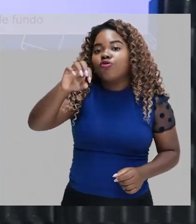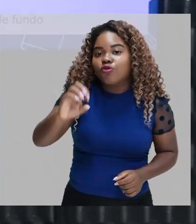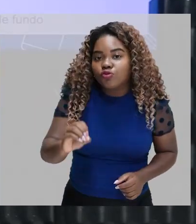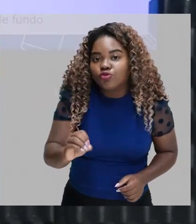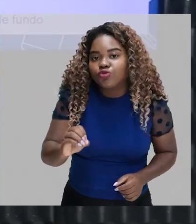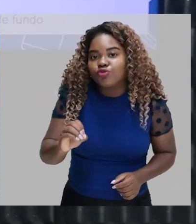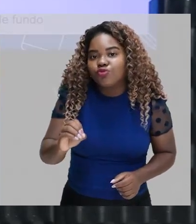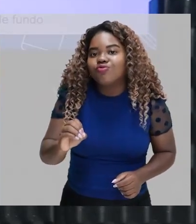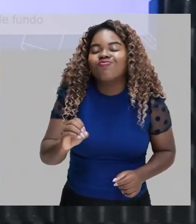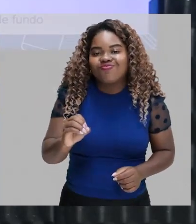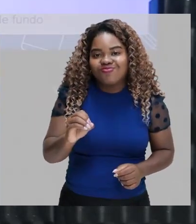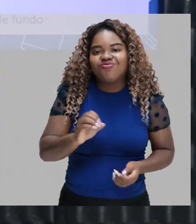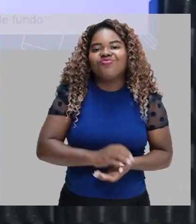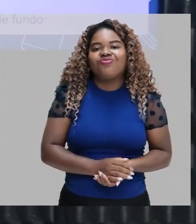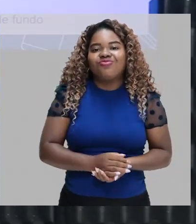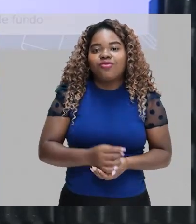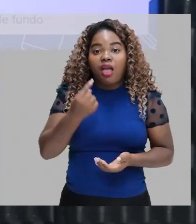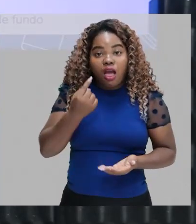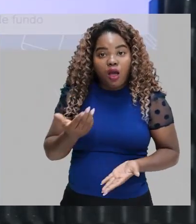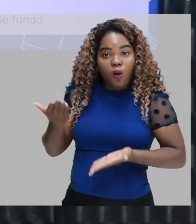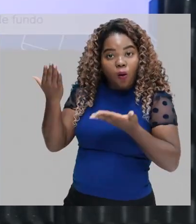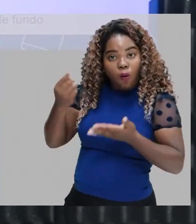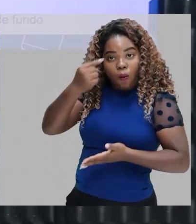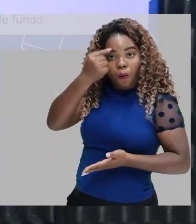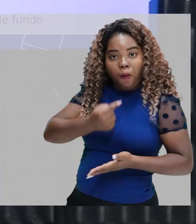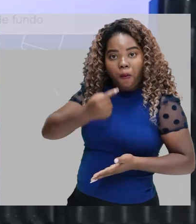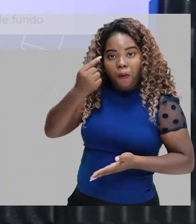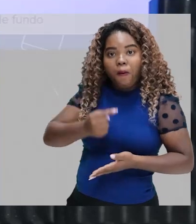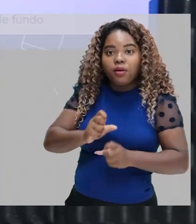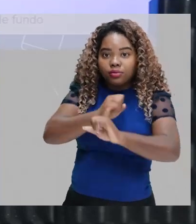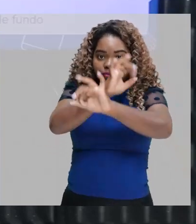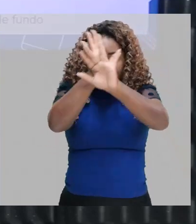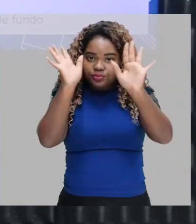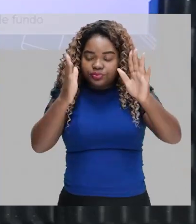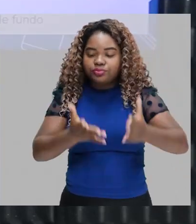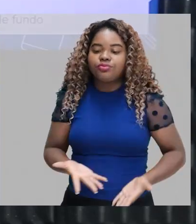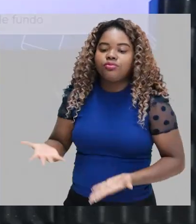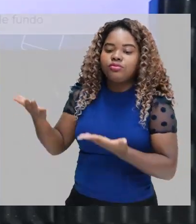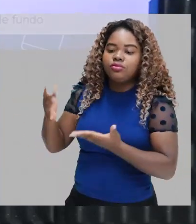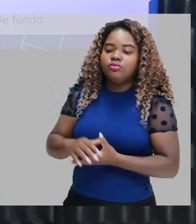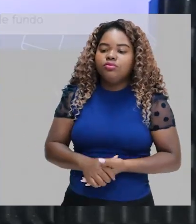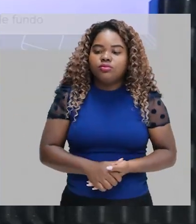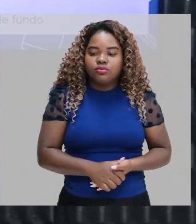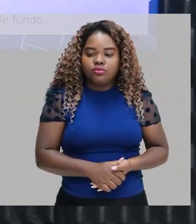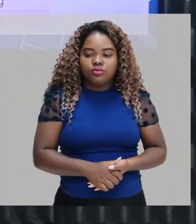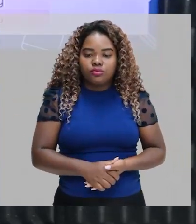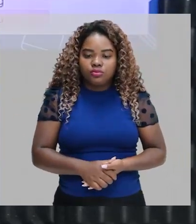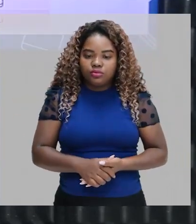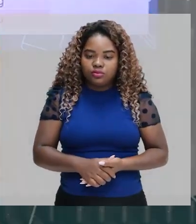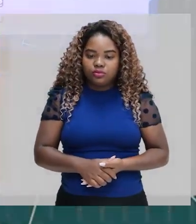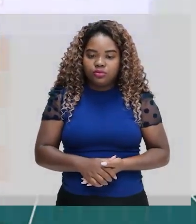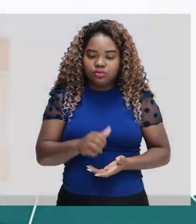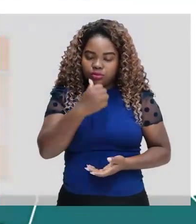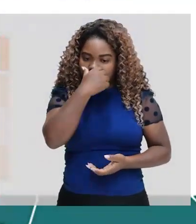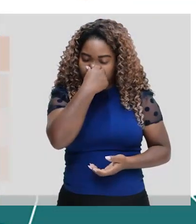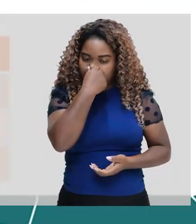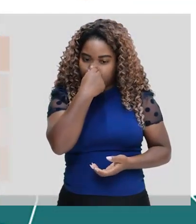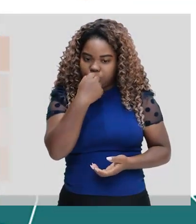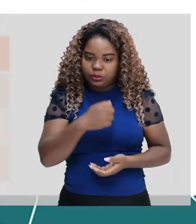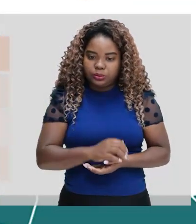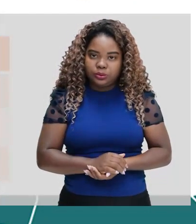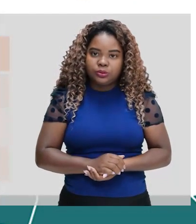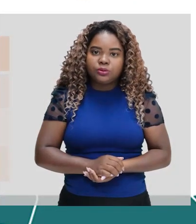inferior ao coeficiente de solubilidade. Solução saturada, a quantidade dissolvida ela vai